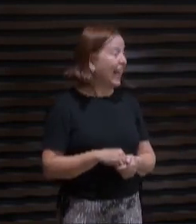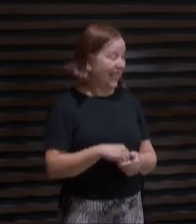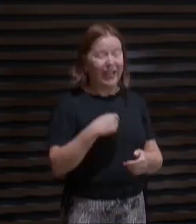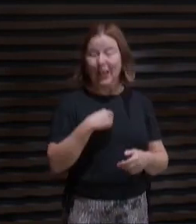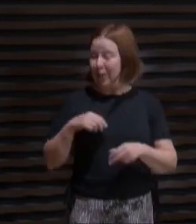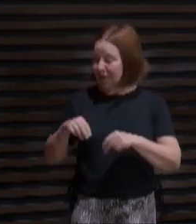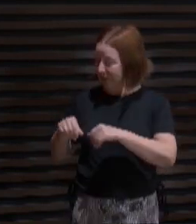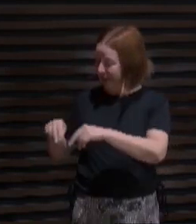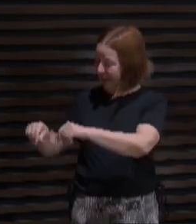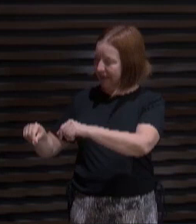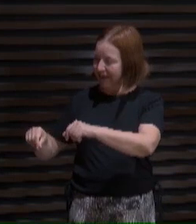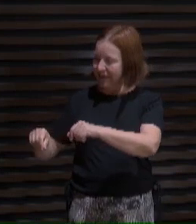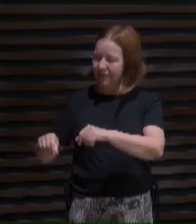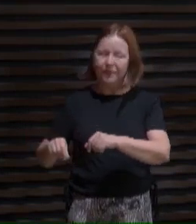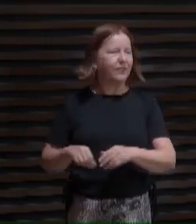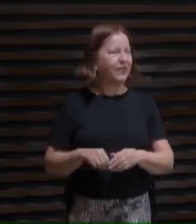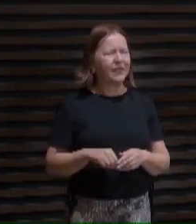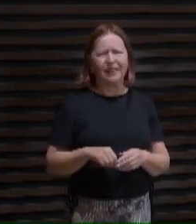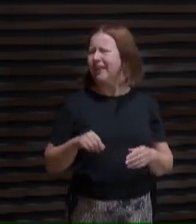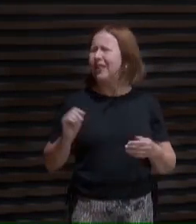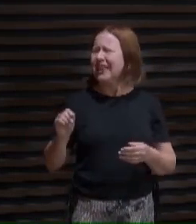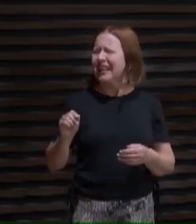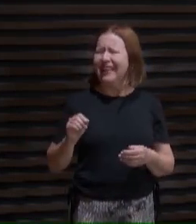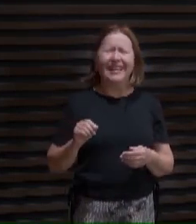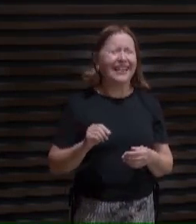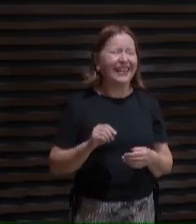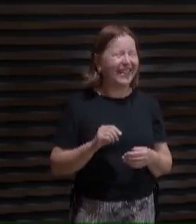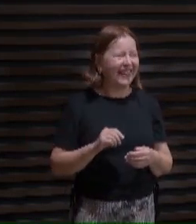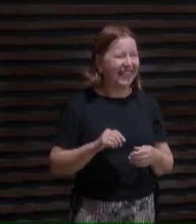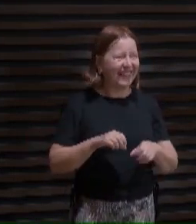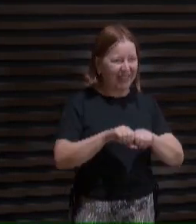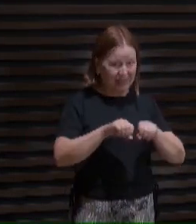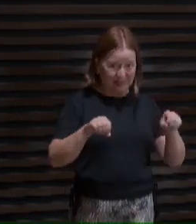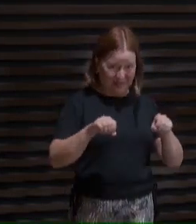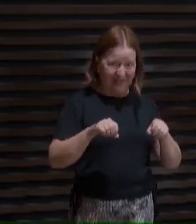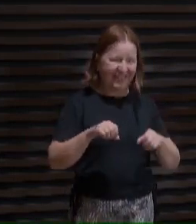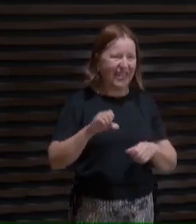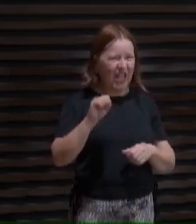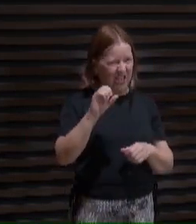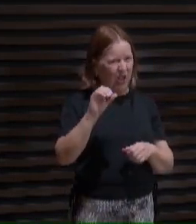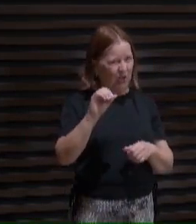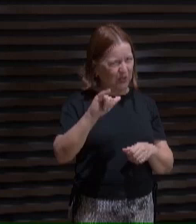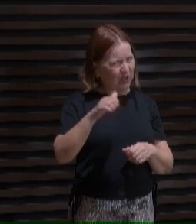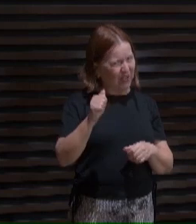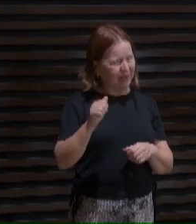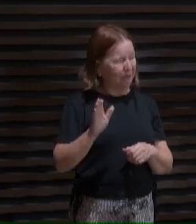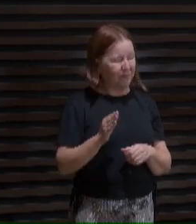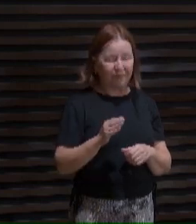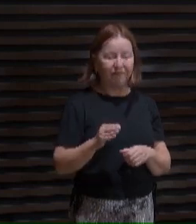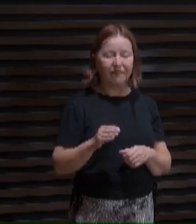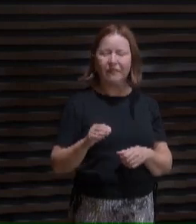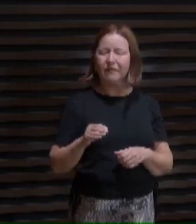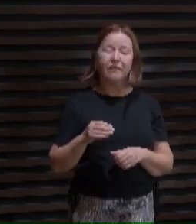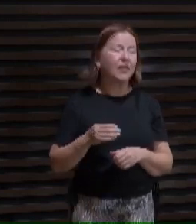semente. Mas qual é? Soja? Milho? Não, eu planto a boa semente. E que boa semente é esta? Eu disse: você